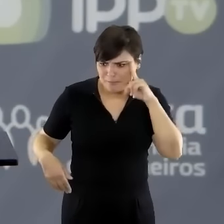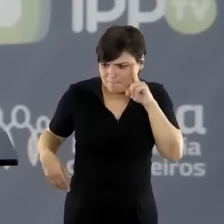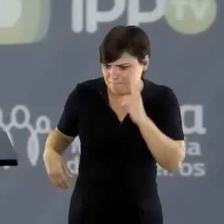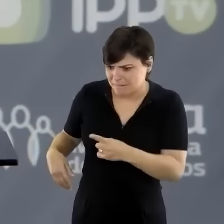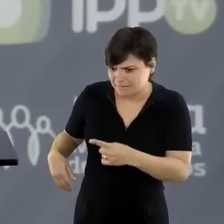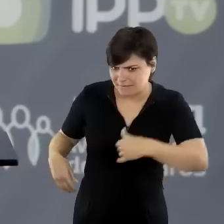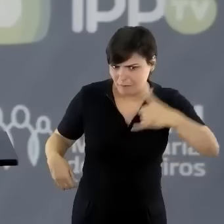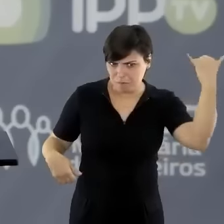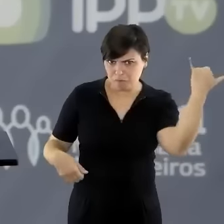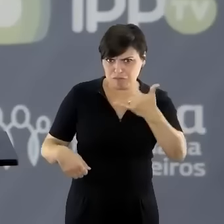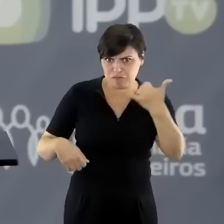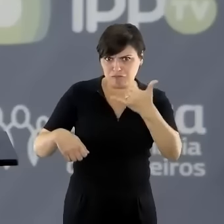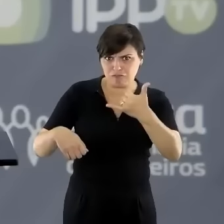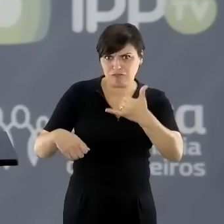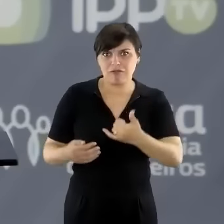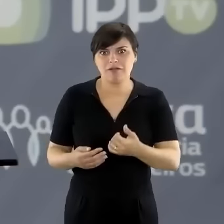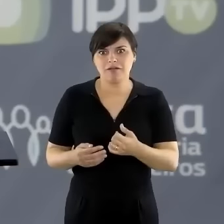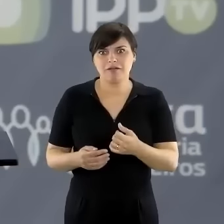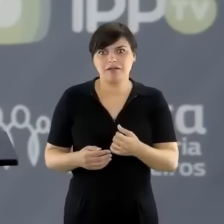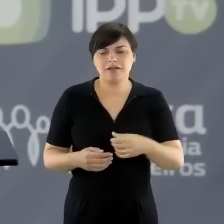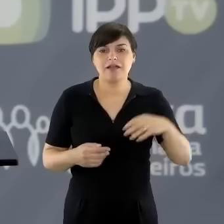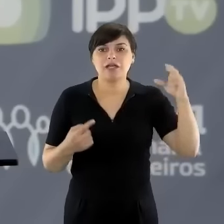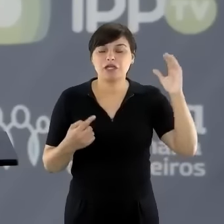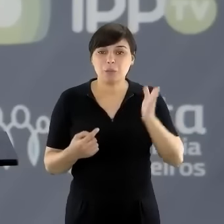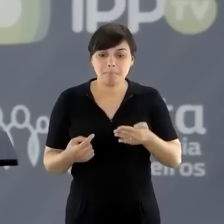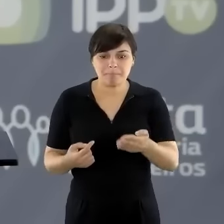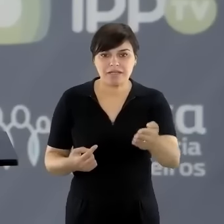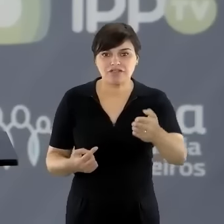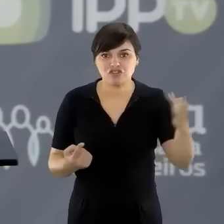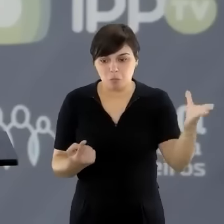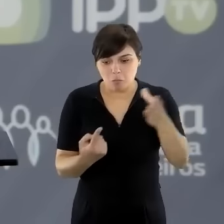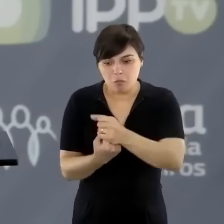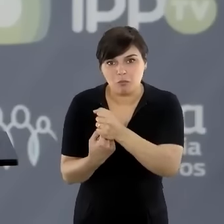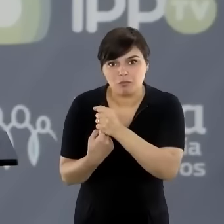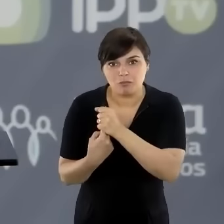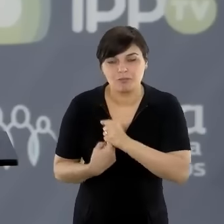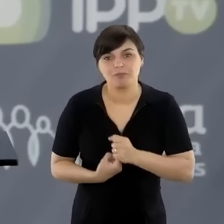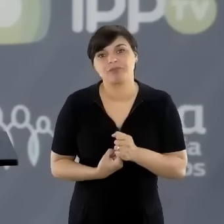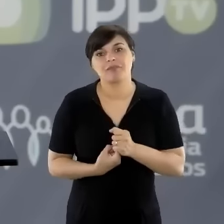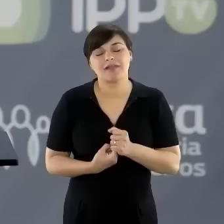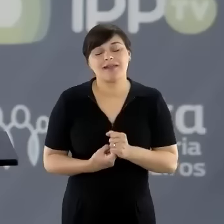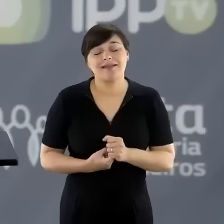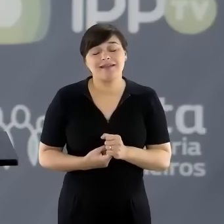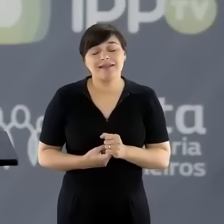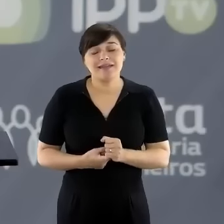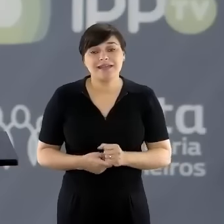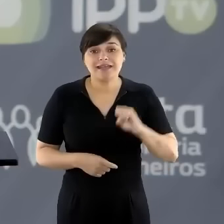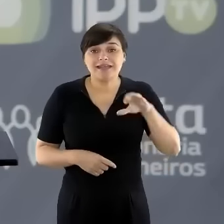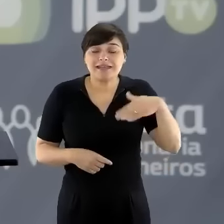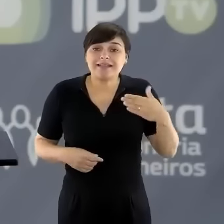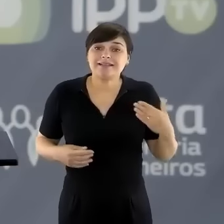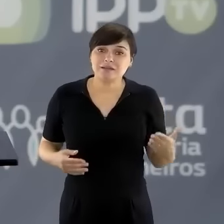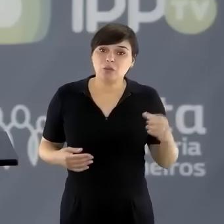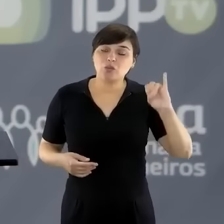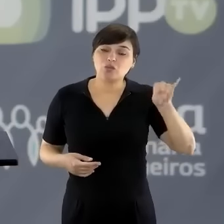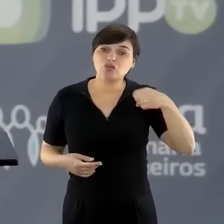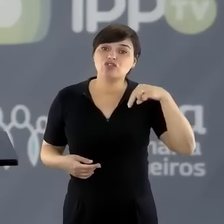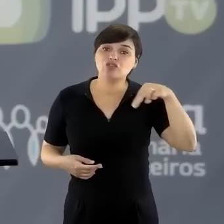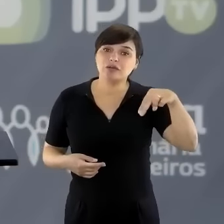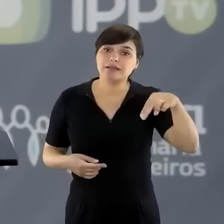que ele percorre a cidade e prega com mensagem única e